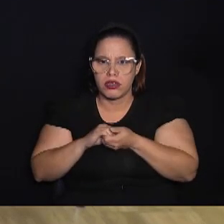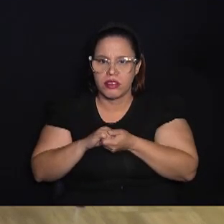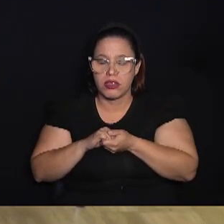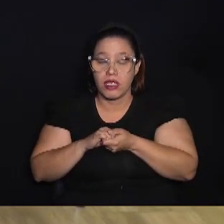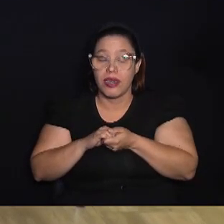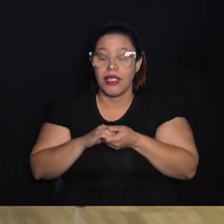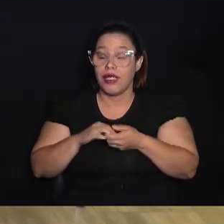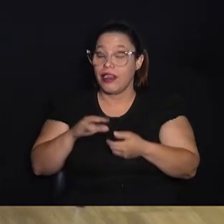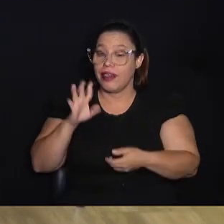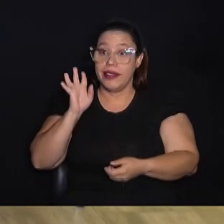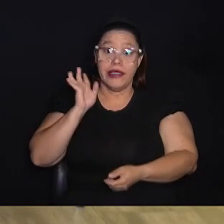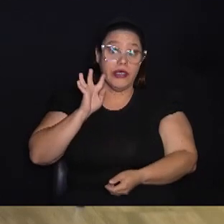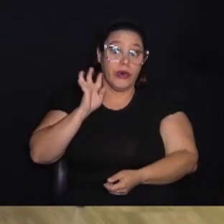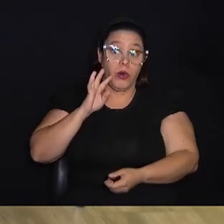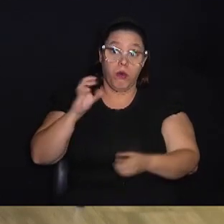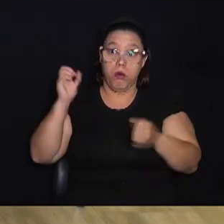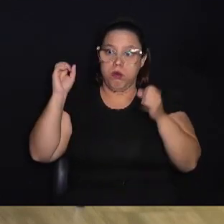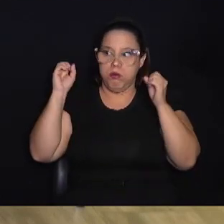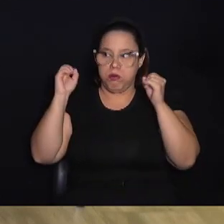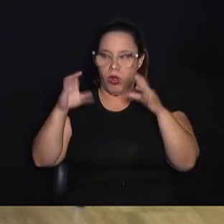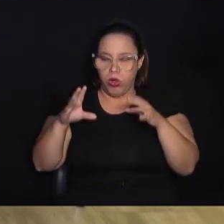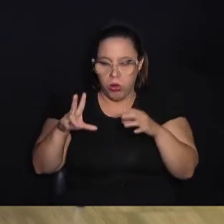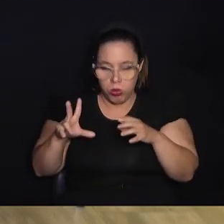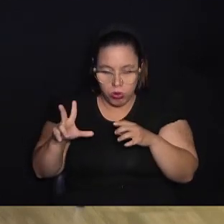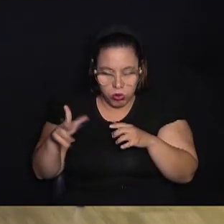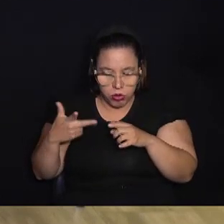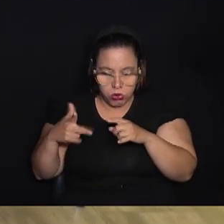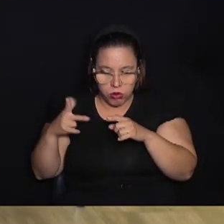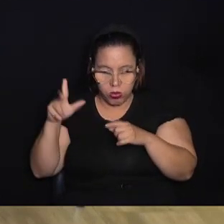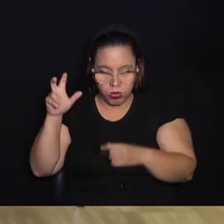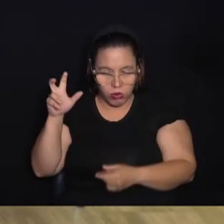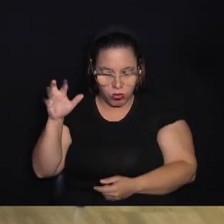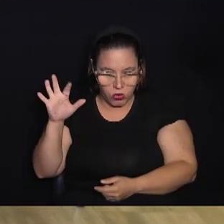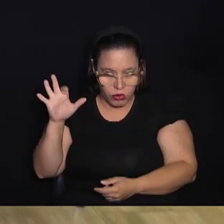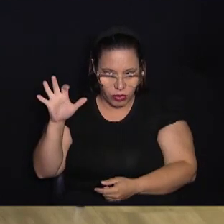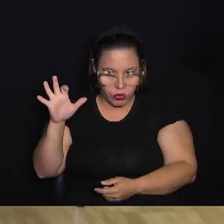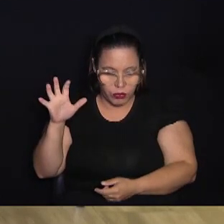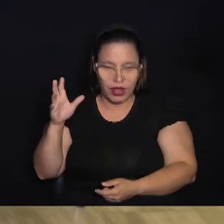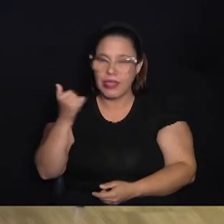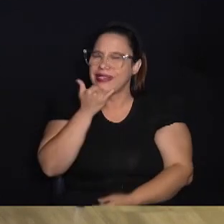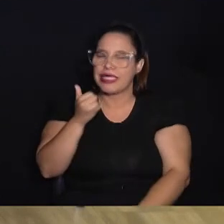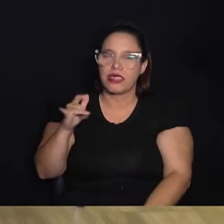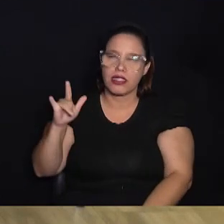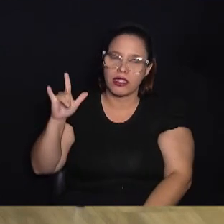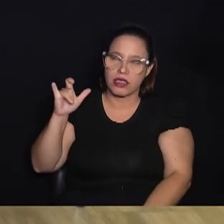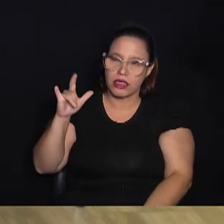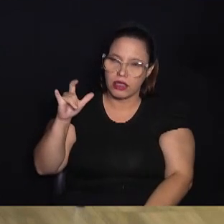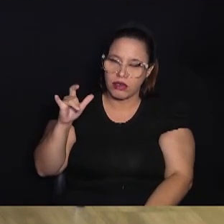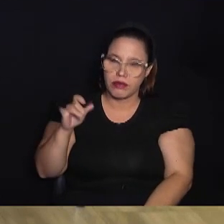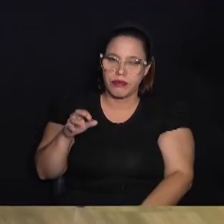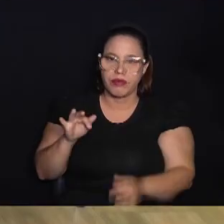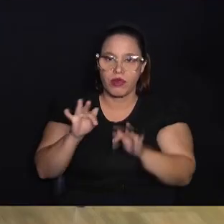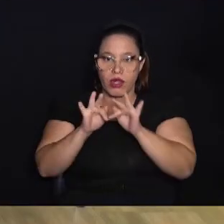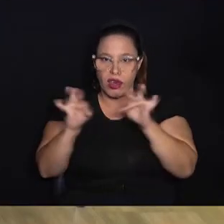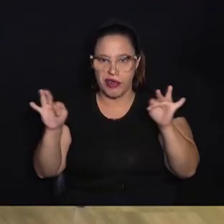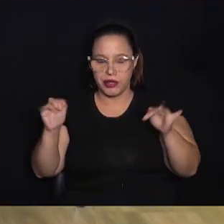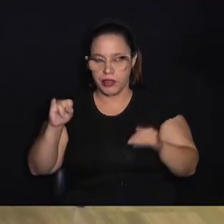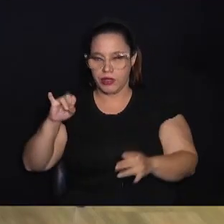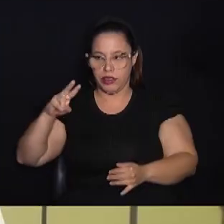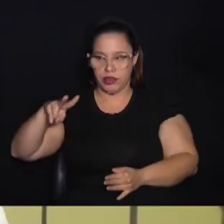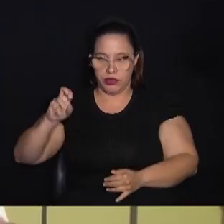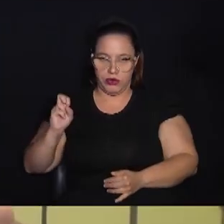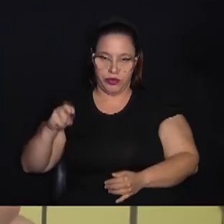que bombou nas redes sociais eu vou utilizar uma uma frase que o meu colega de trabalho o Ivan né que é